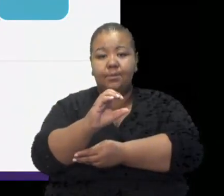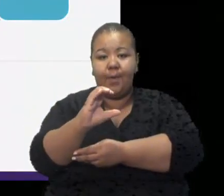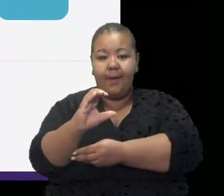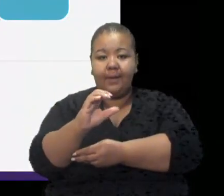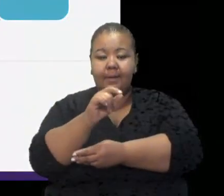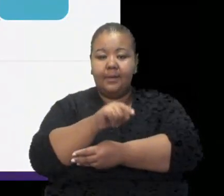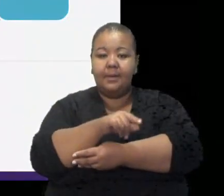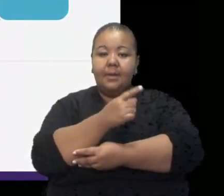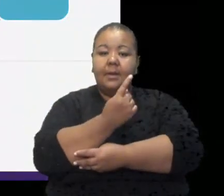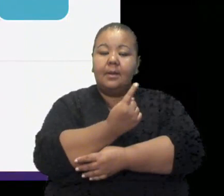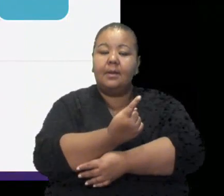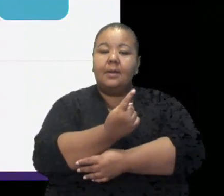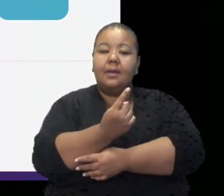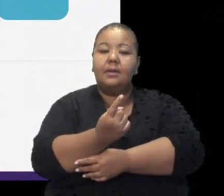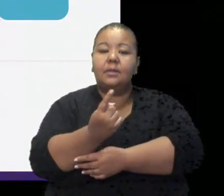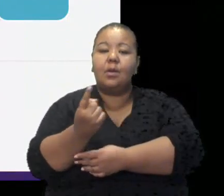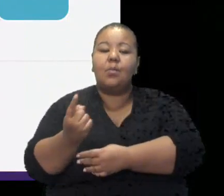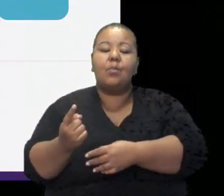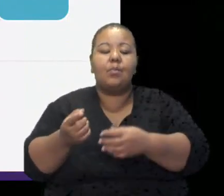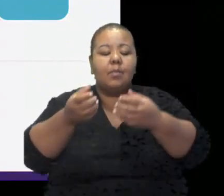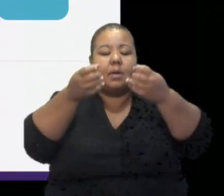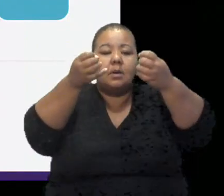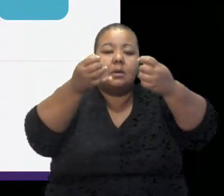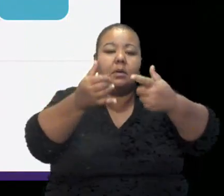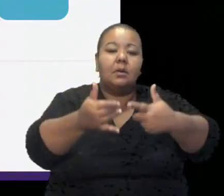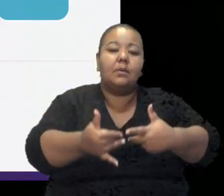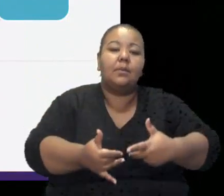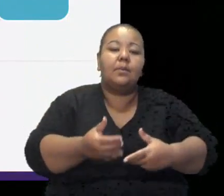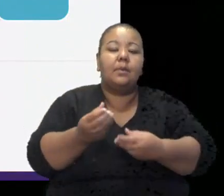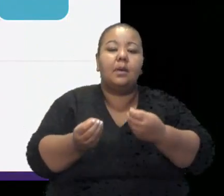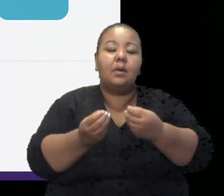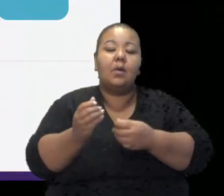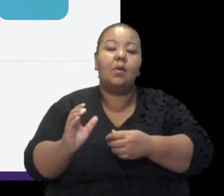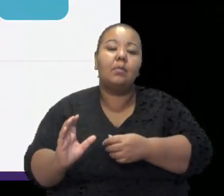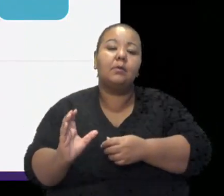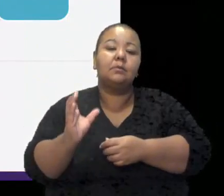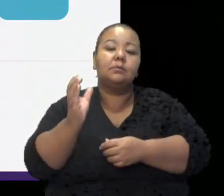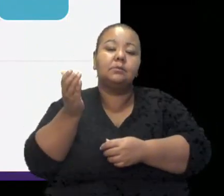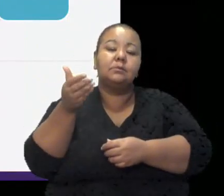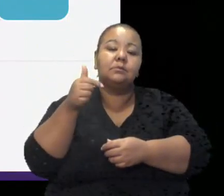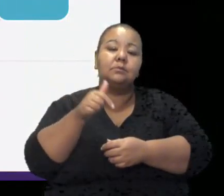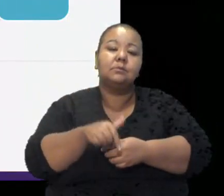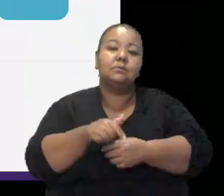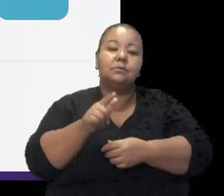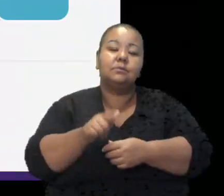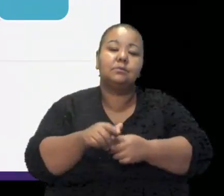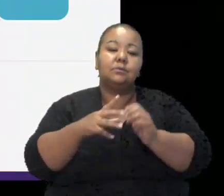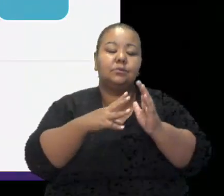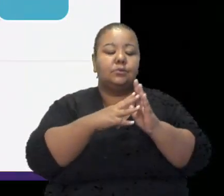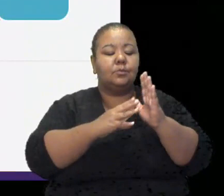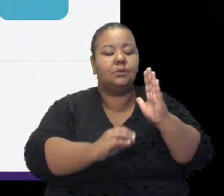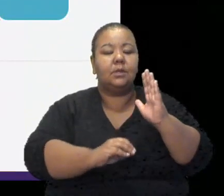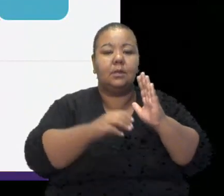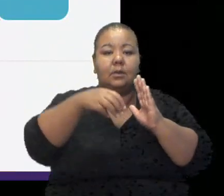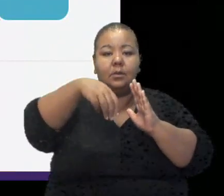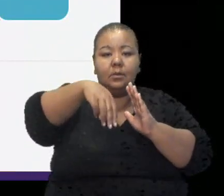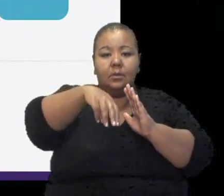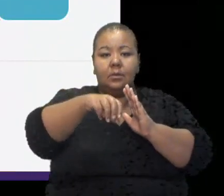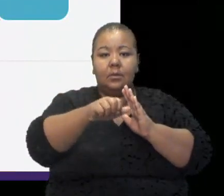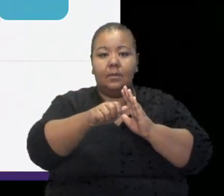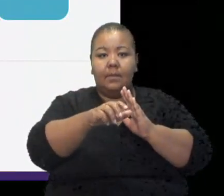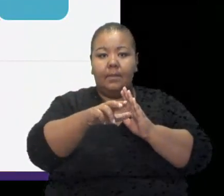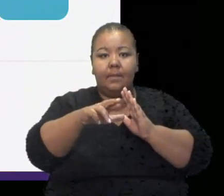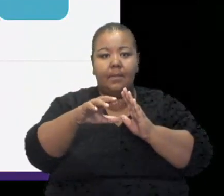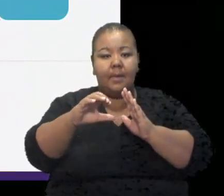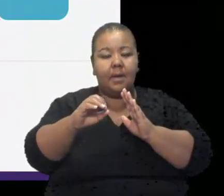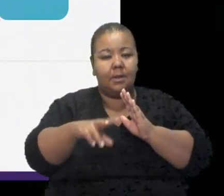delas, né, vai dando uma explicação de como um processo funciona no nosso modelo macro, né, explicando todo o processo da empresa. Lembra